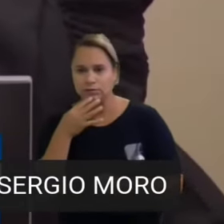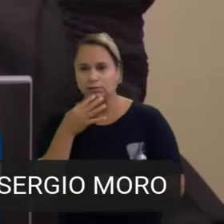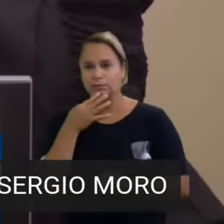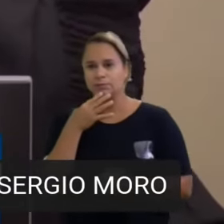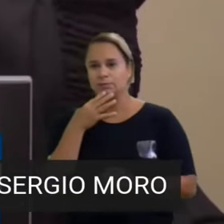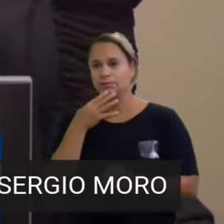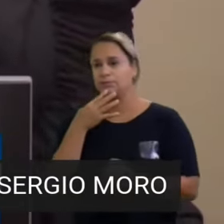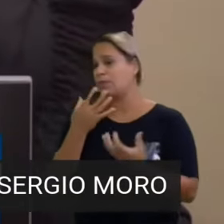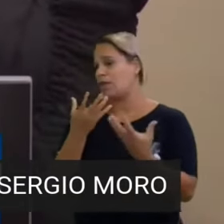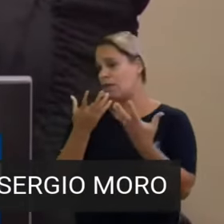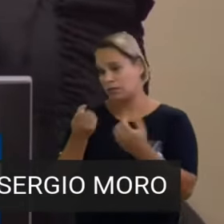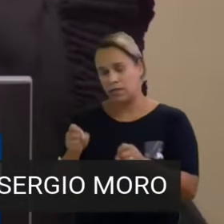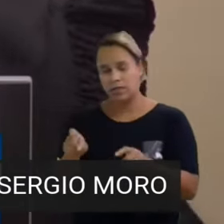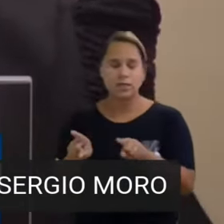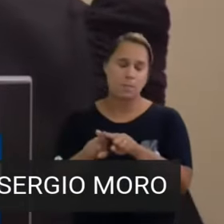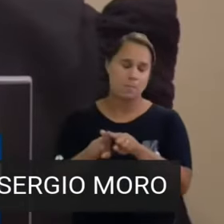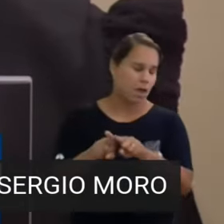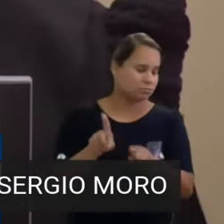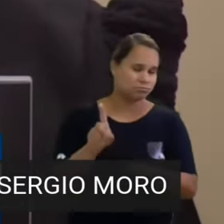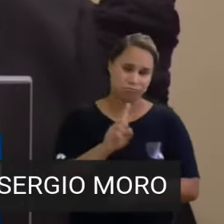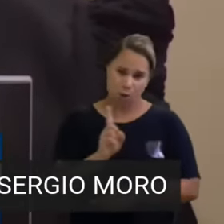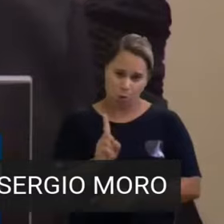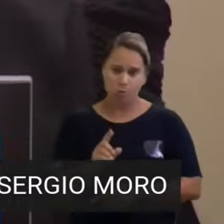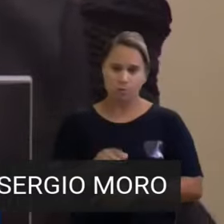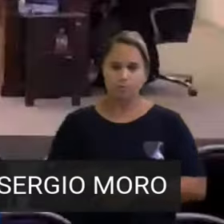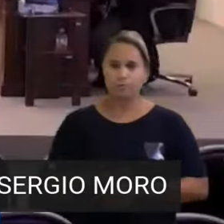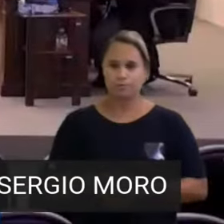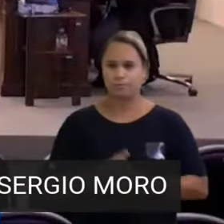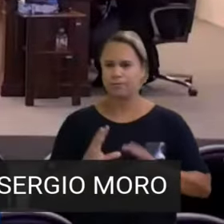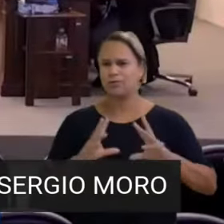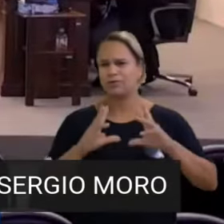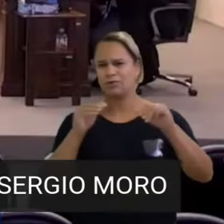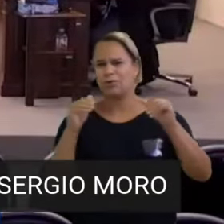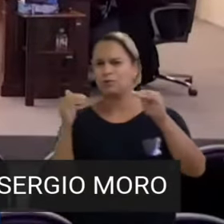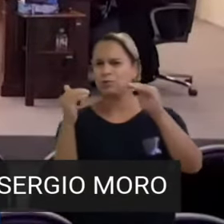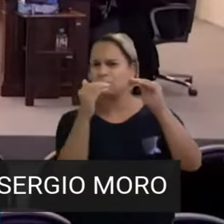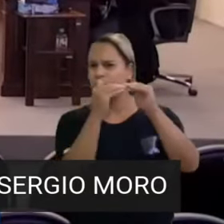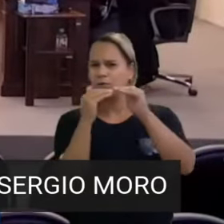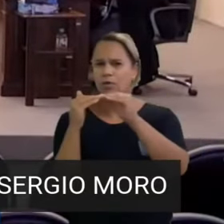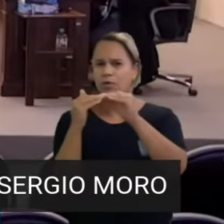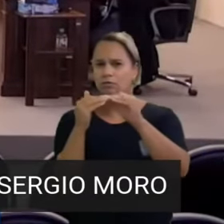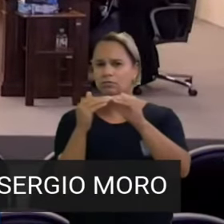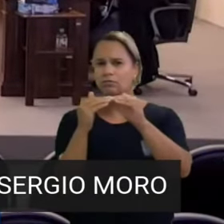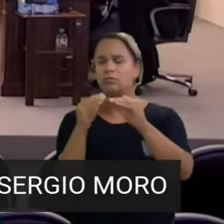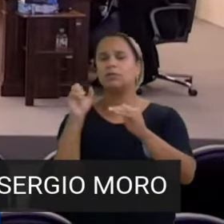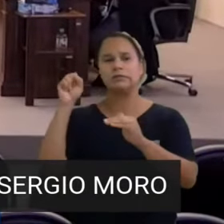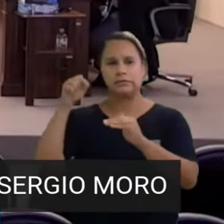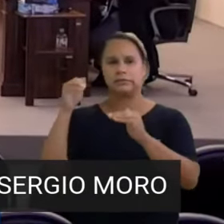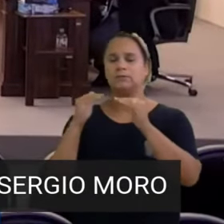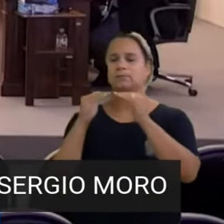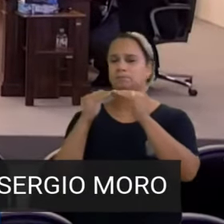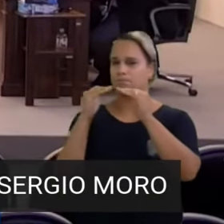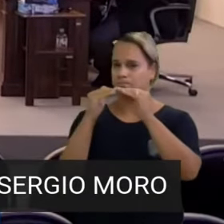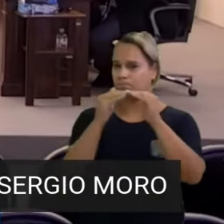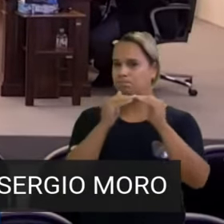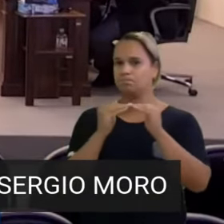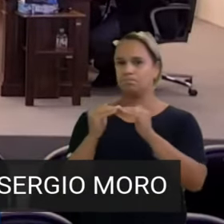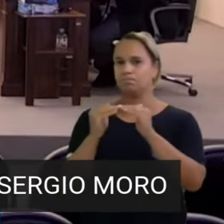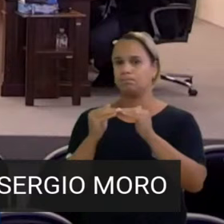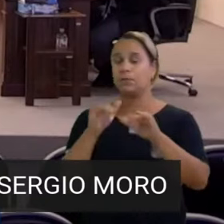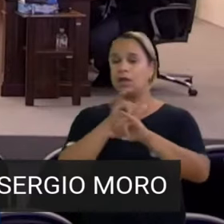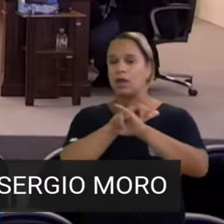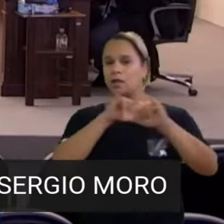voto. Todos de acordo com entendimento. De acordo. Obrigado. Então, anuncio o resultado do